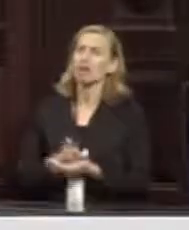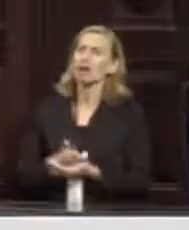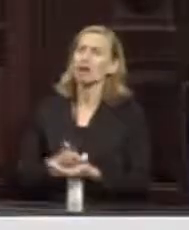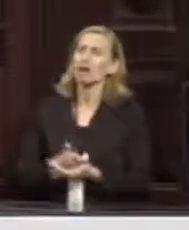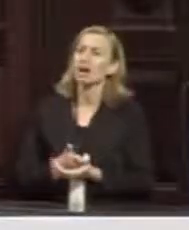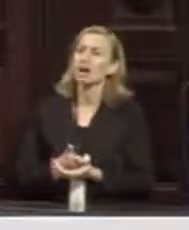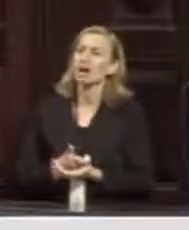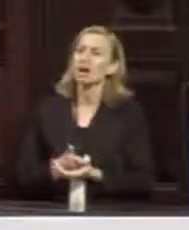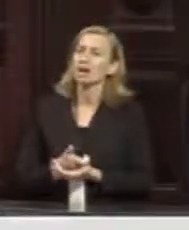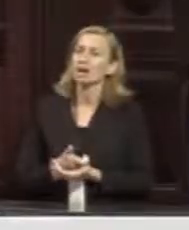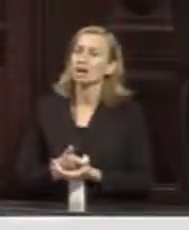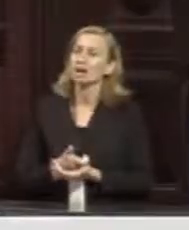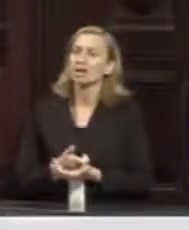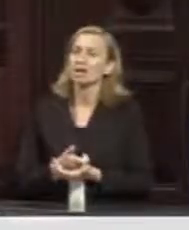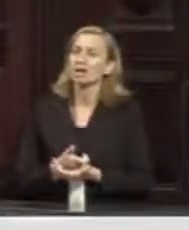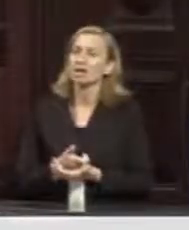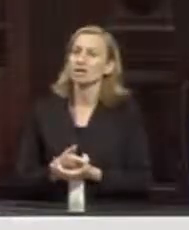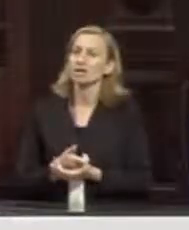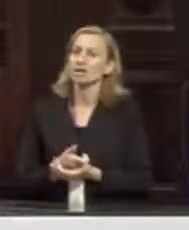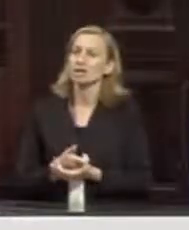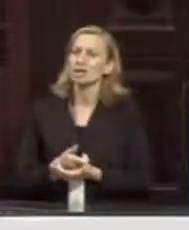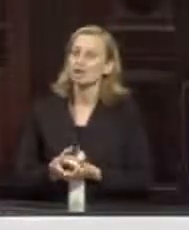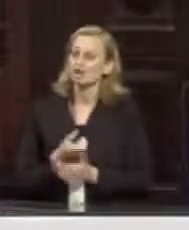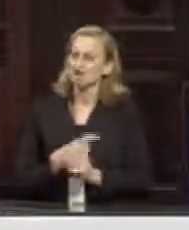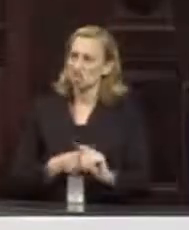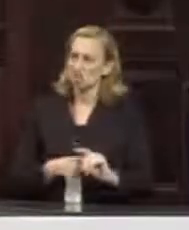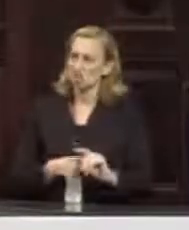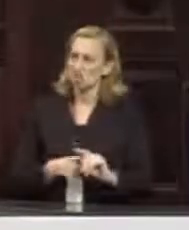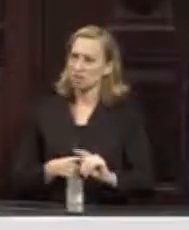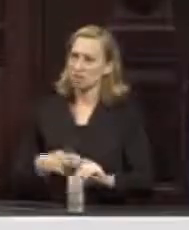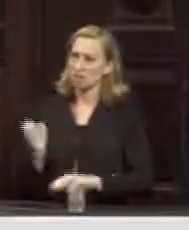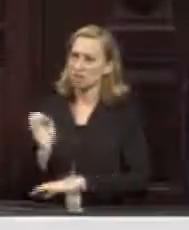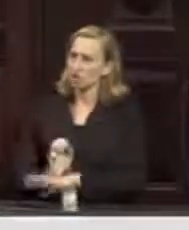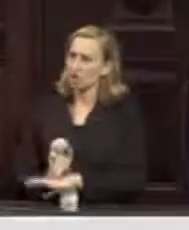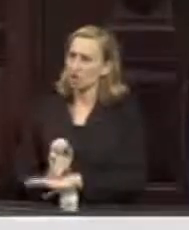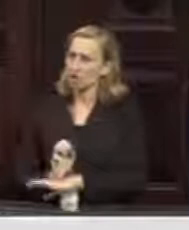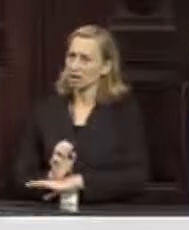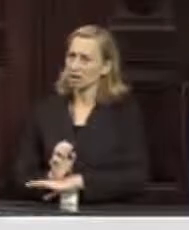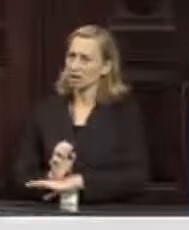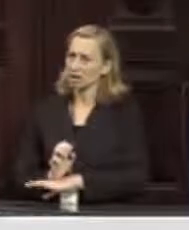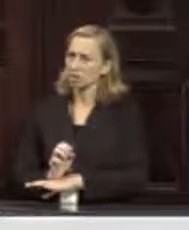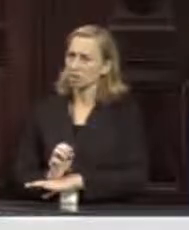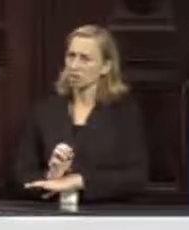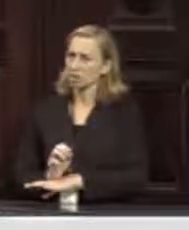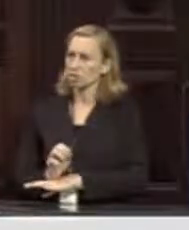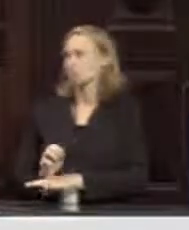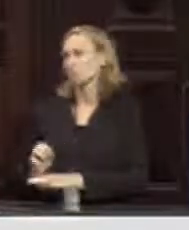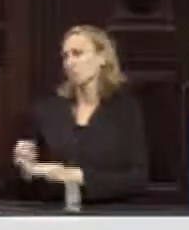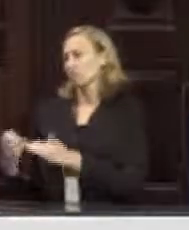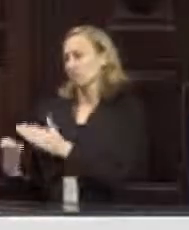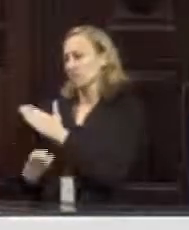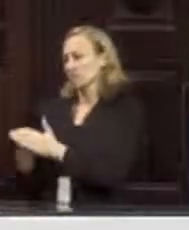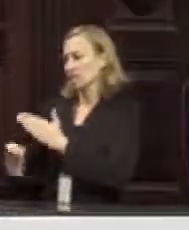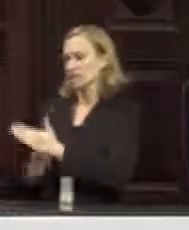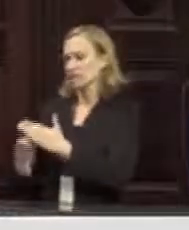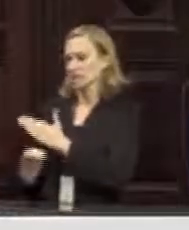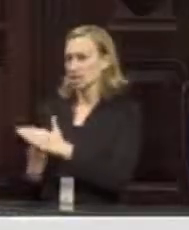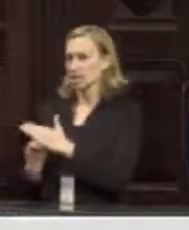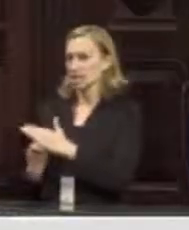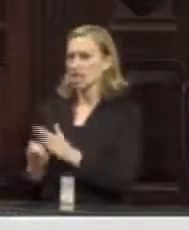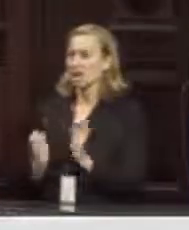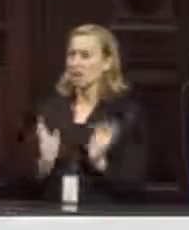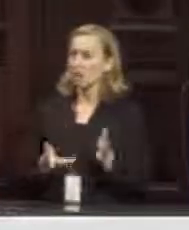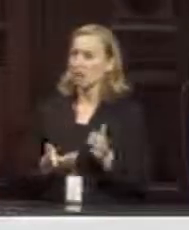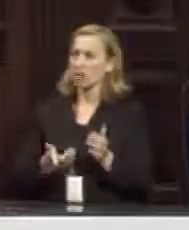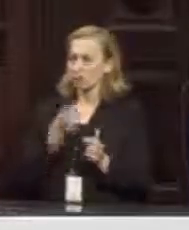de dívidas do Estado aí com fornecedores. Ao servidor público que tem uma